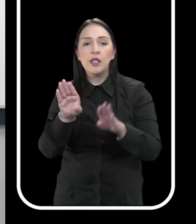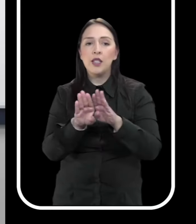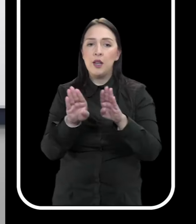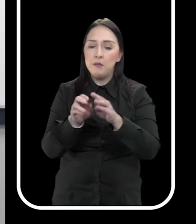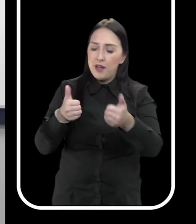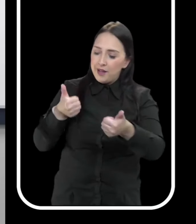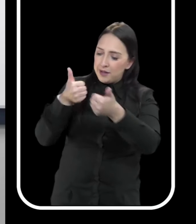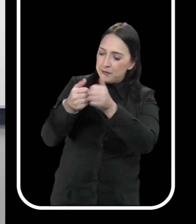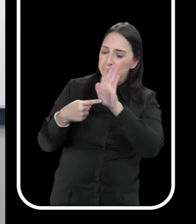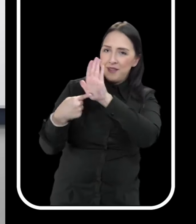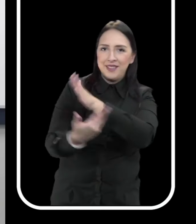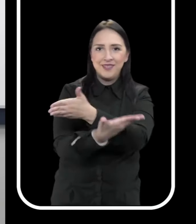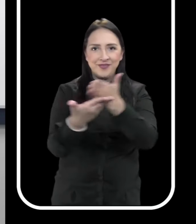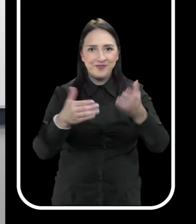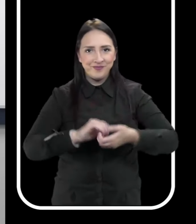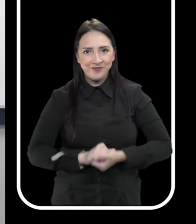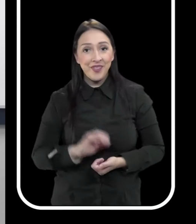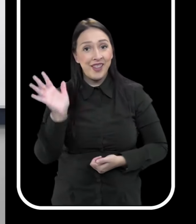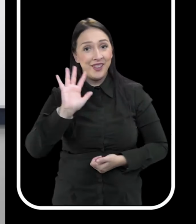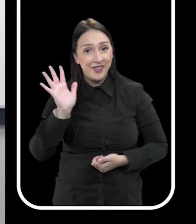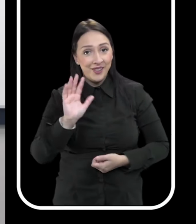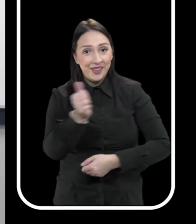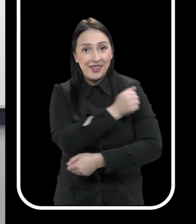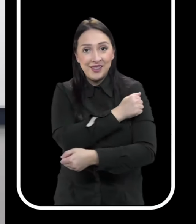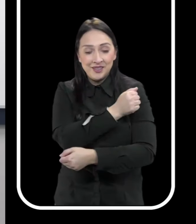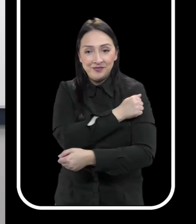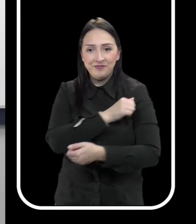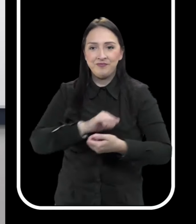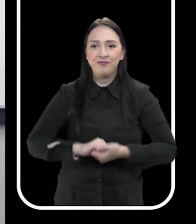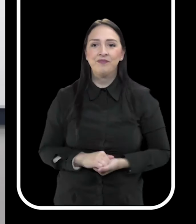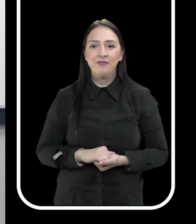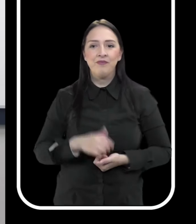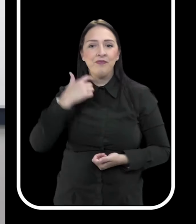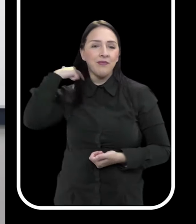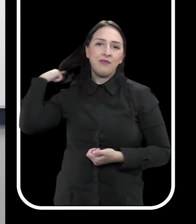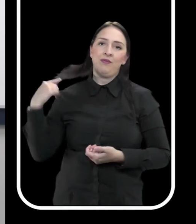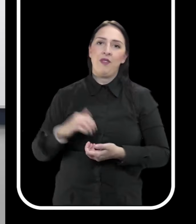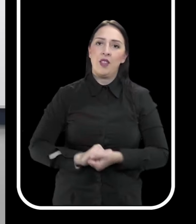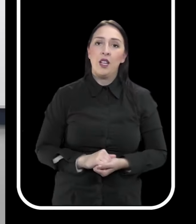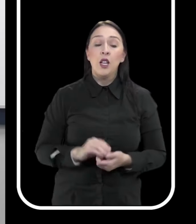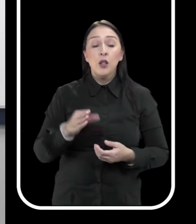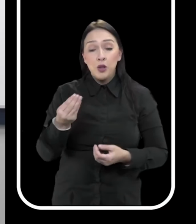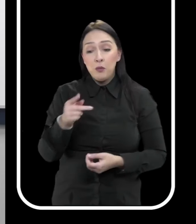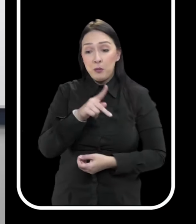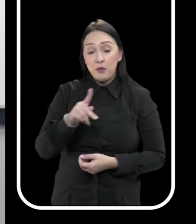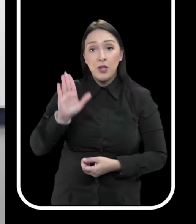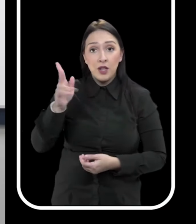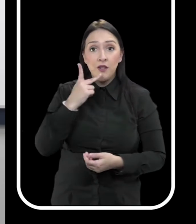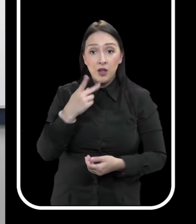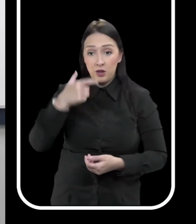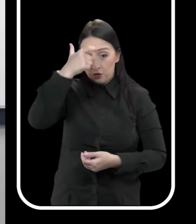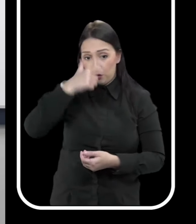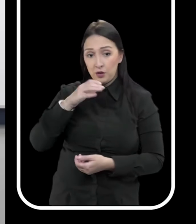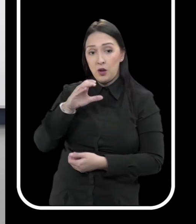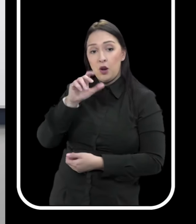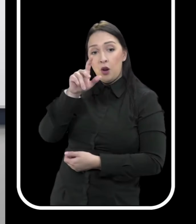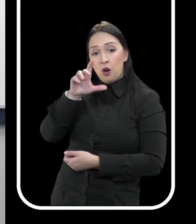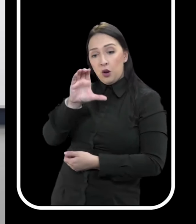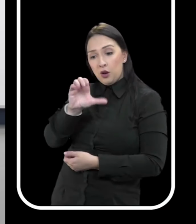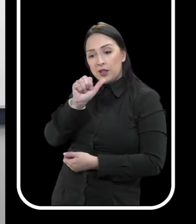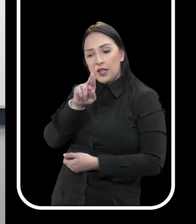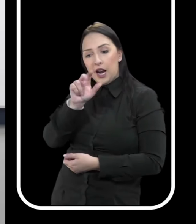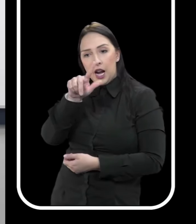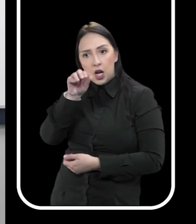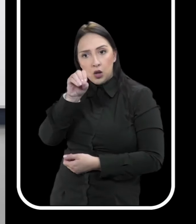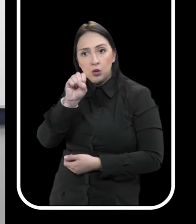aqui, então também vai se apresentar para vocês. Olá, prezados alunos e prezadas alunas. Então, conforme o professor Vitor disse, eu sou o Carlos